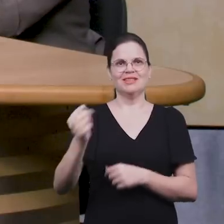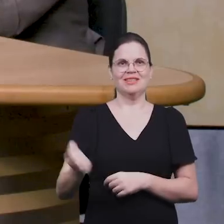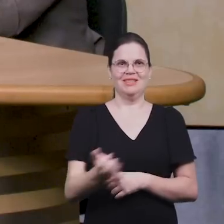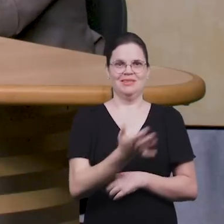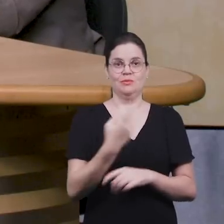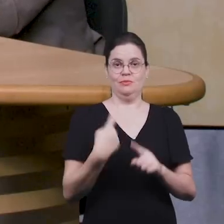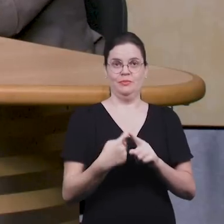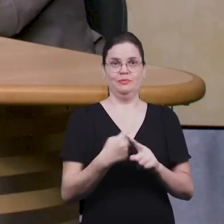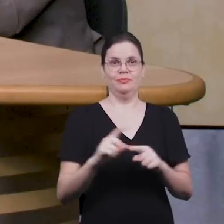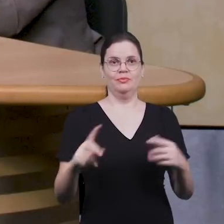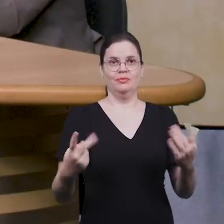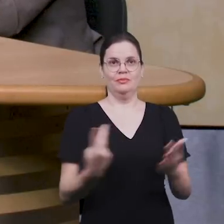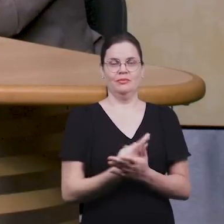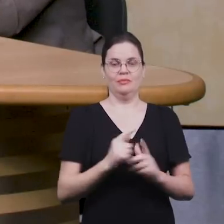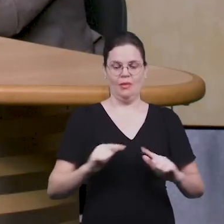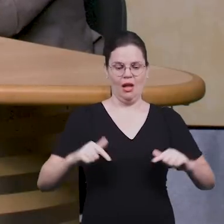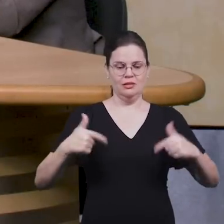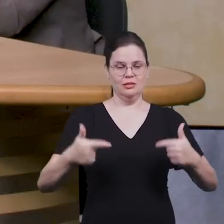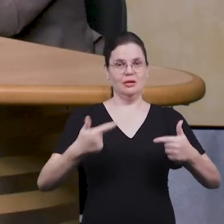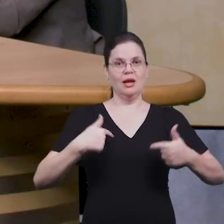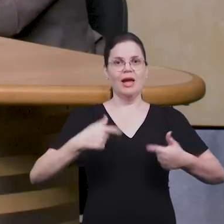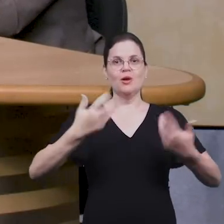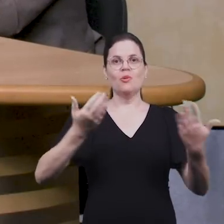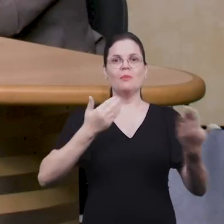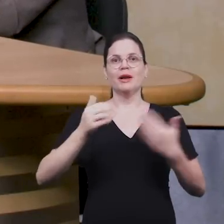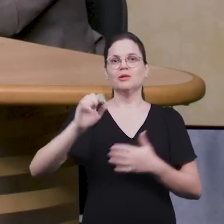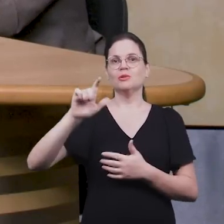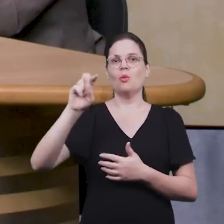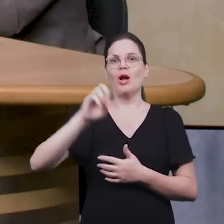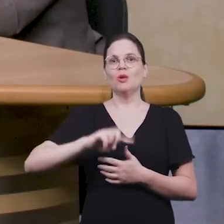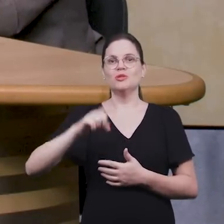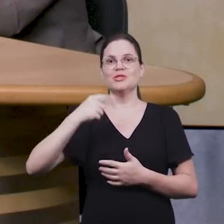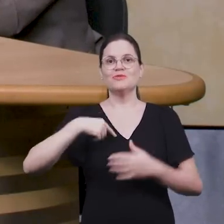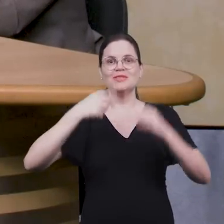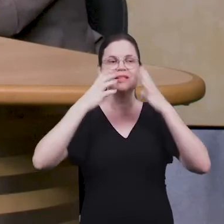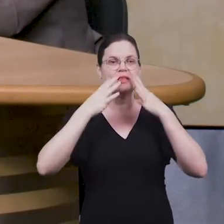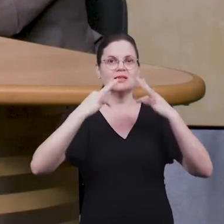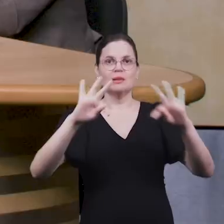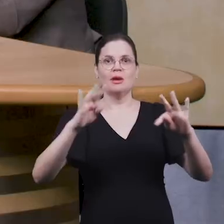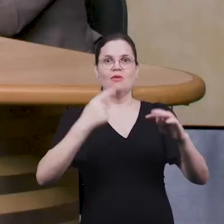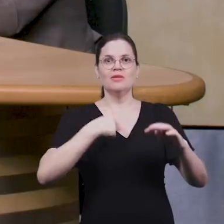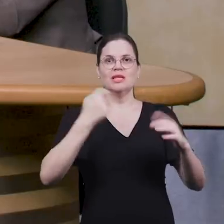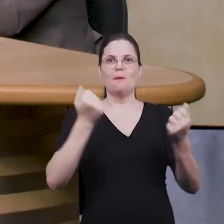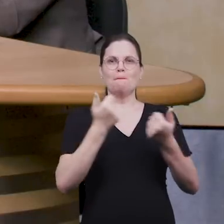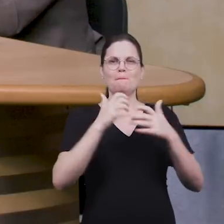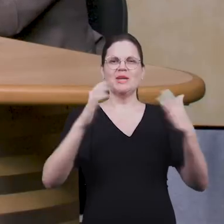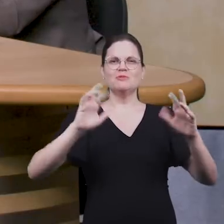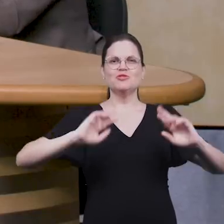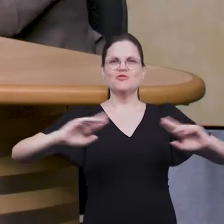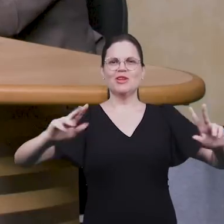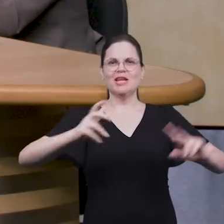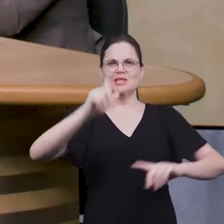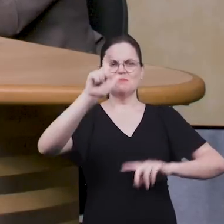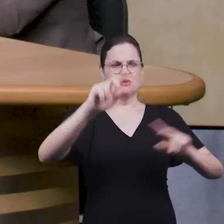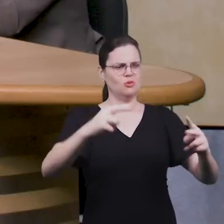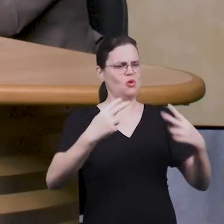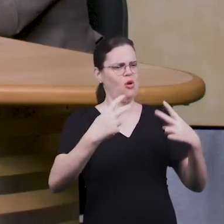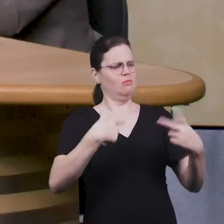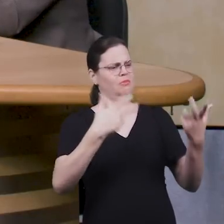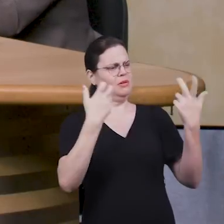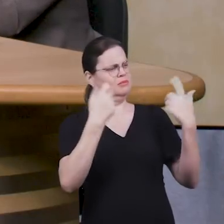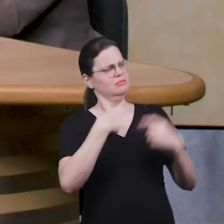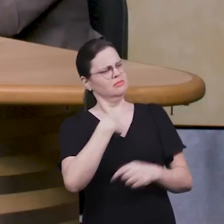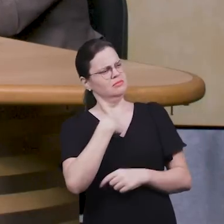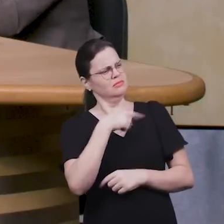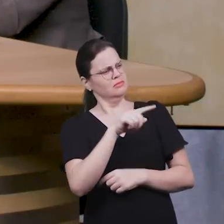fogo exterior, essa chama, na verdade, é luz. É luz, exatamente. Você passa a ter uma luz, passa a ter um brilho que você não tinha antes e que todos vão